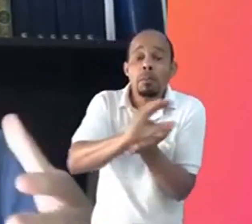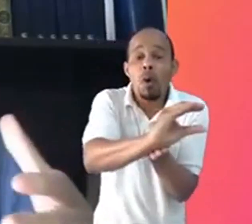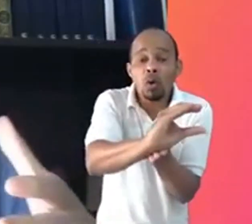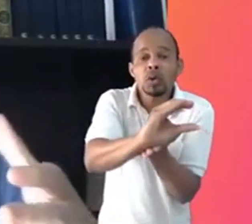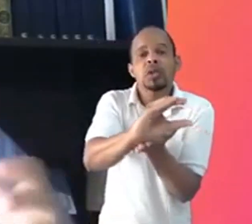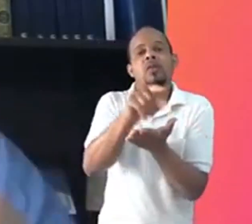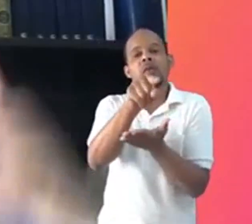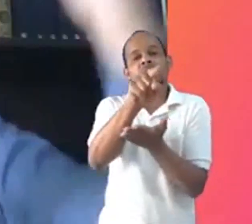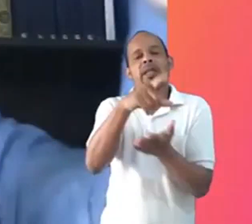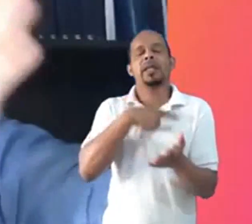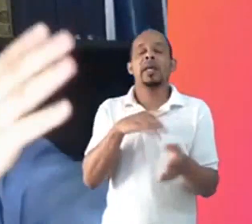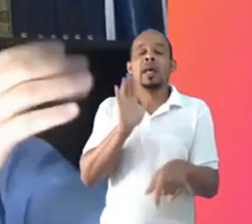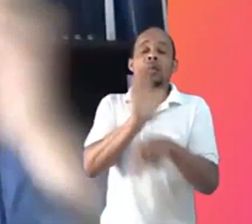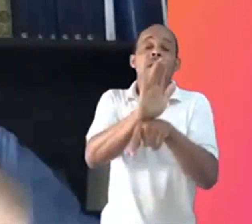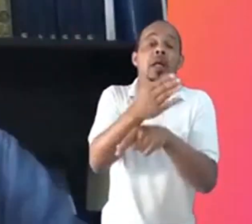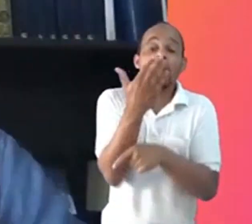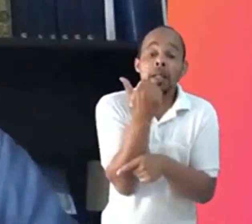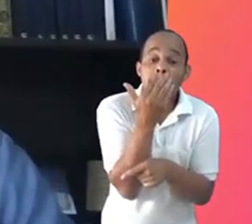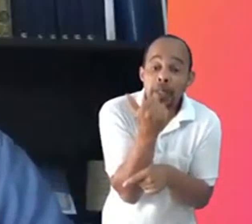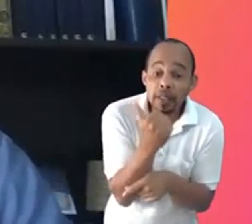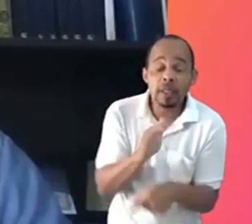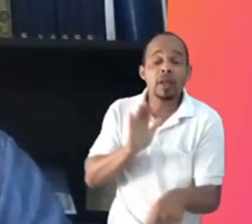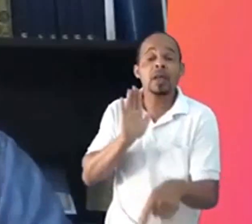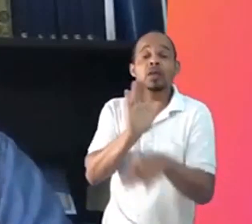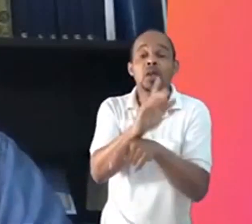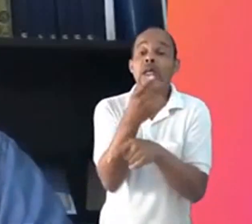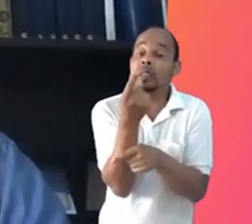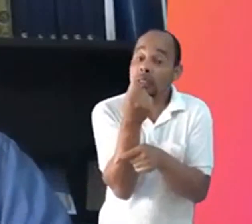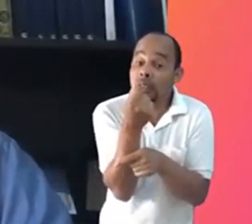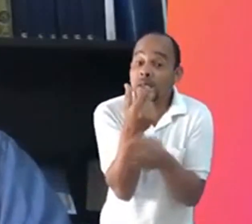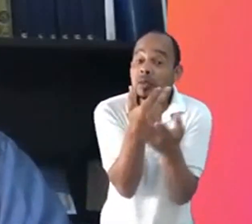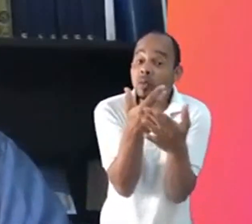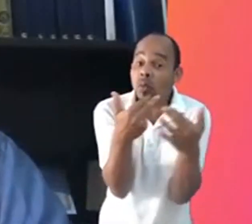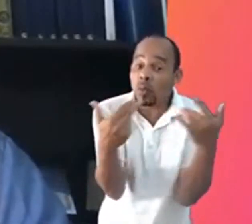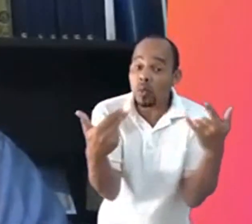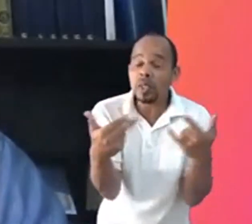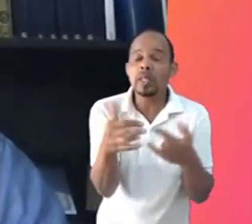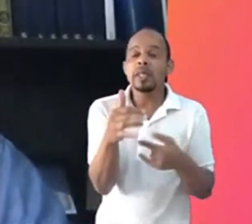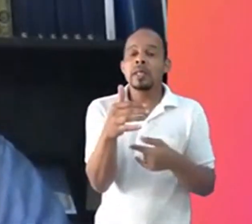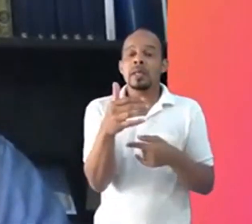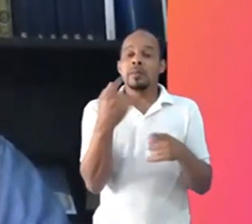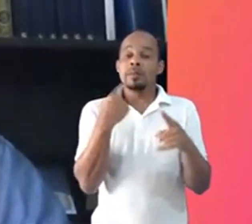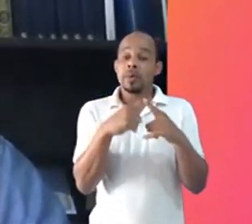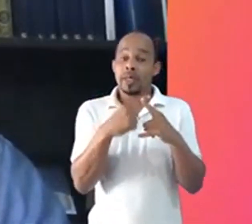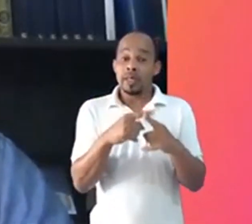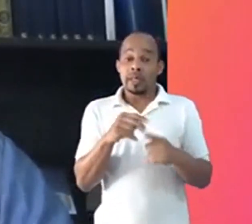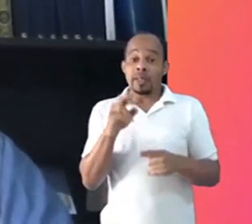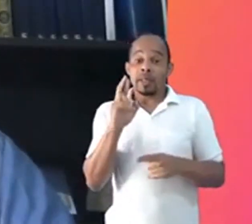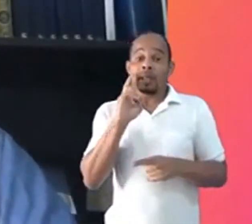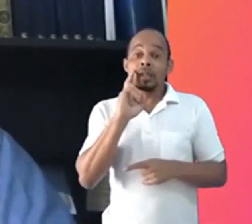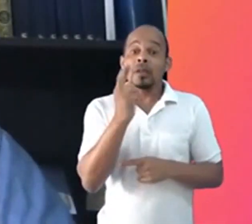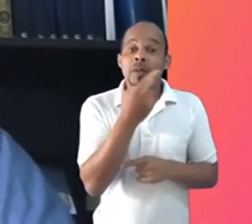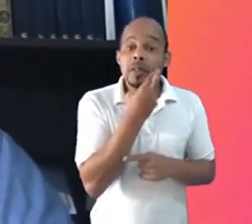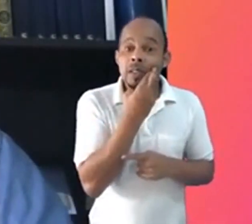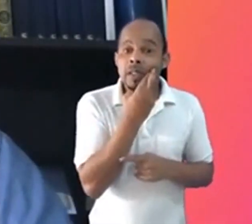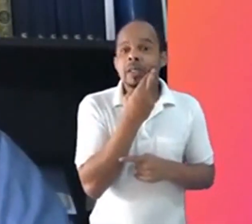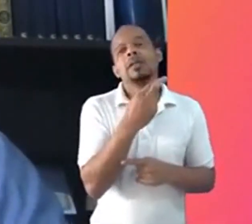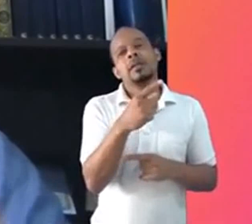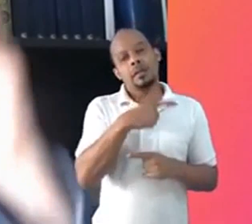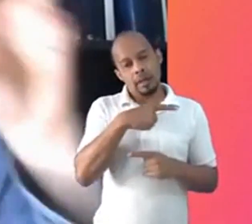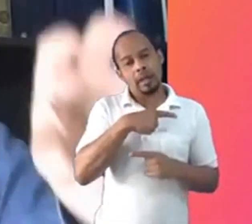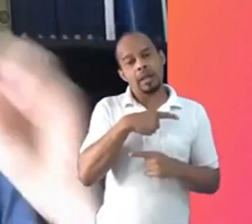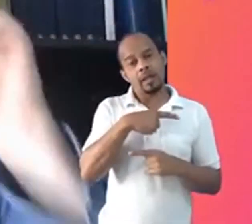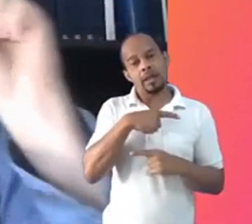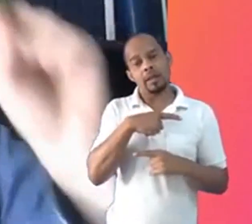falta de grana, né? A gente tem o auxílio alimentação, né? Então o aluno assistido, ele vai poder usufruir do RU sem pagar